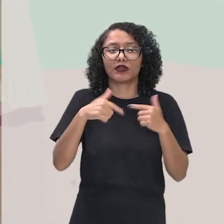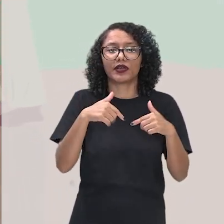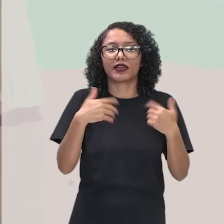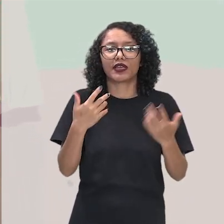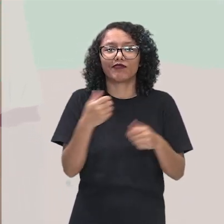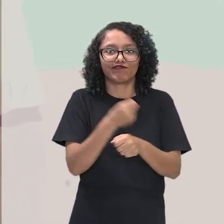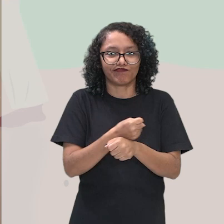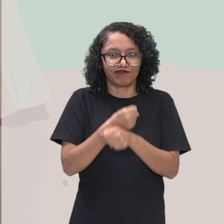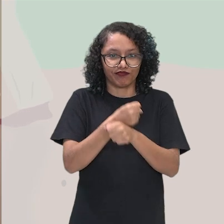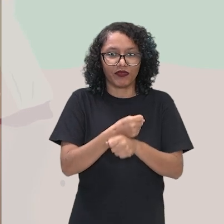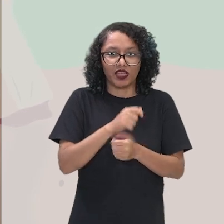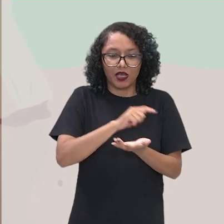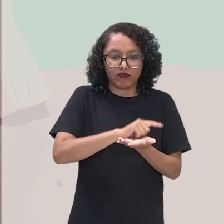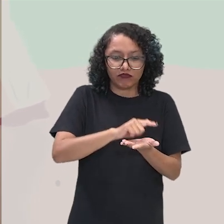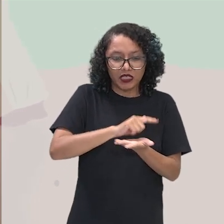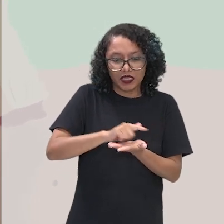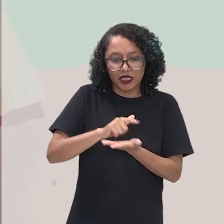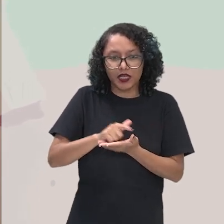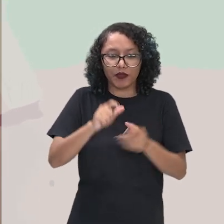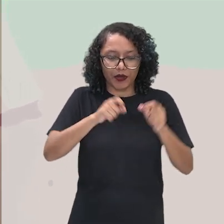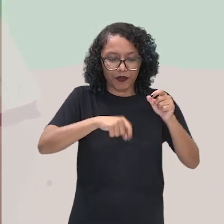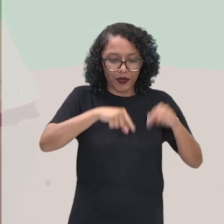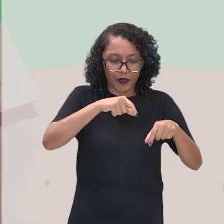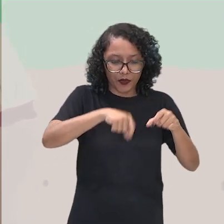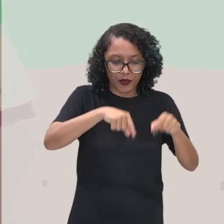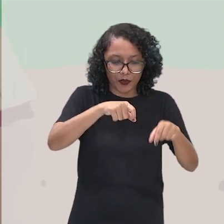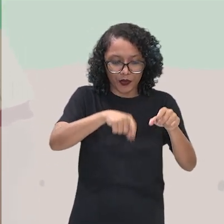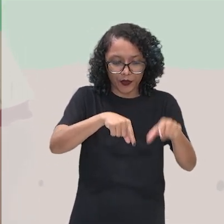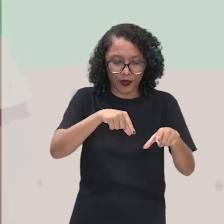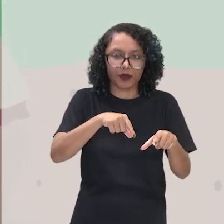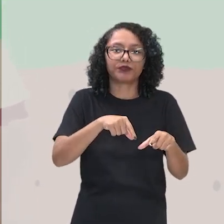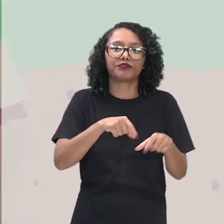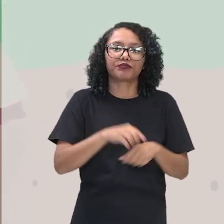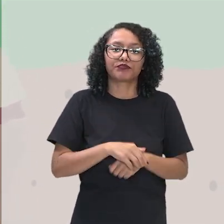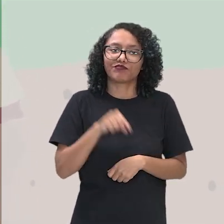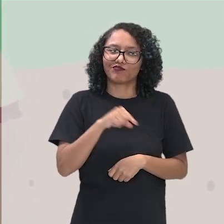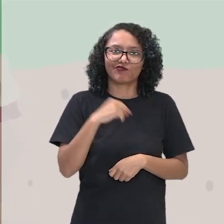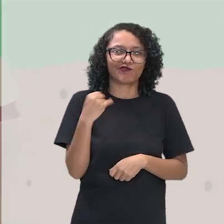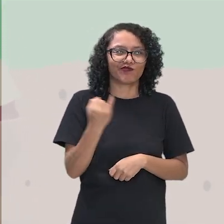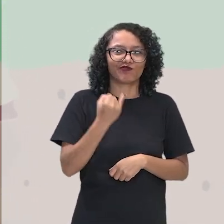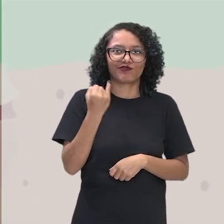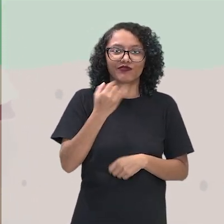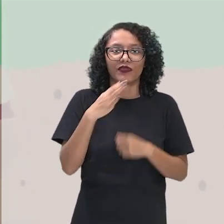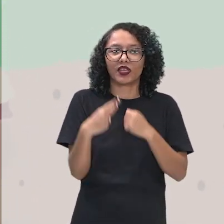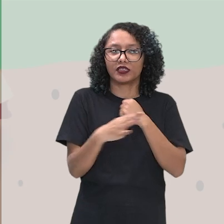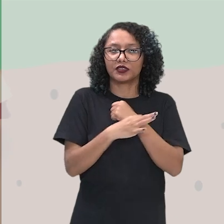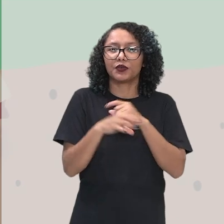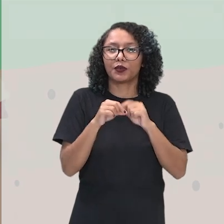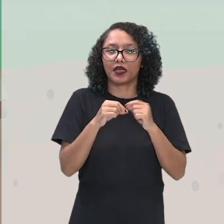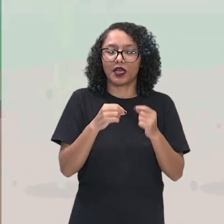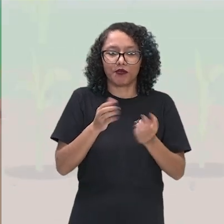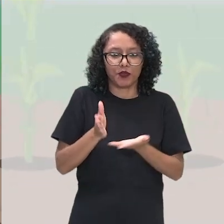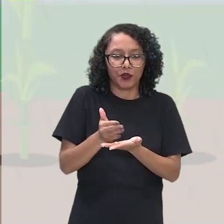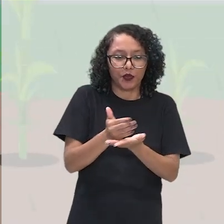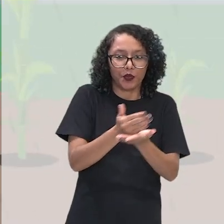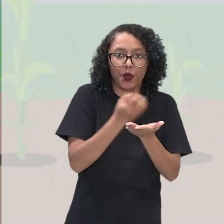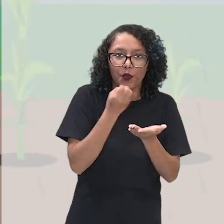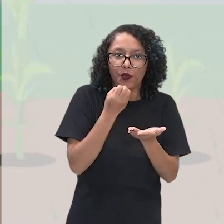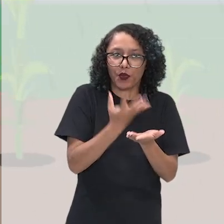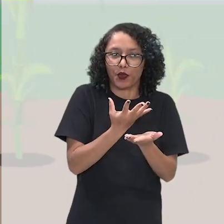terreno e plantam as mudas de cana-de-açúcar. Esse processo é crucial para garantir uma colheita saudável.